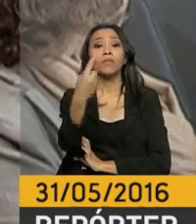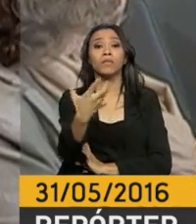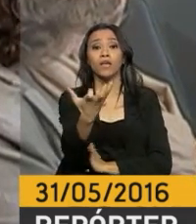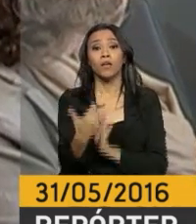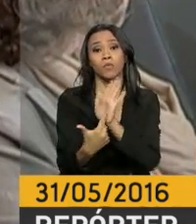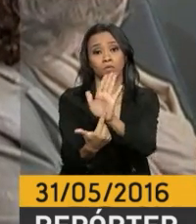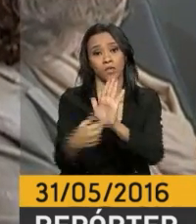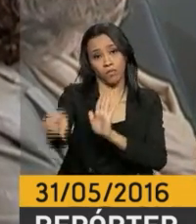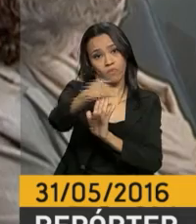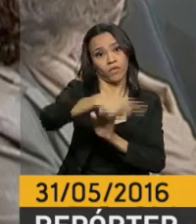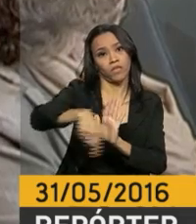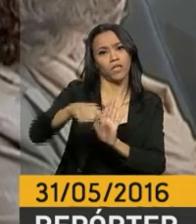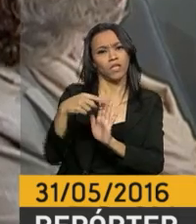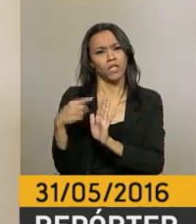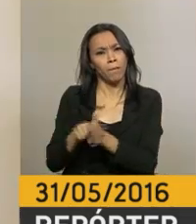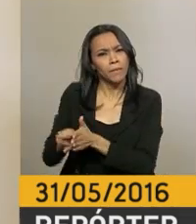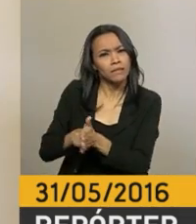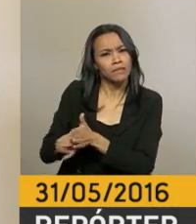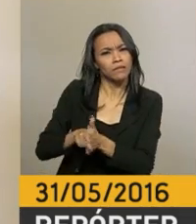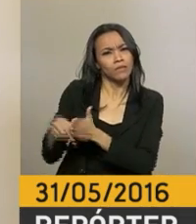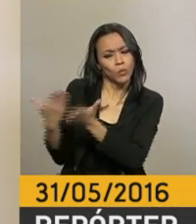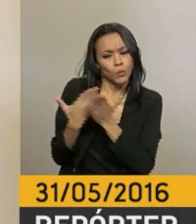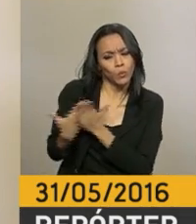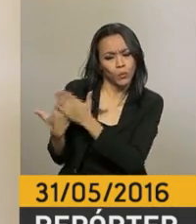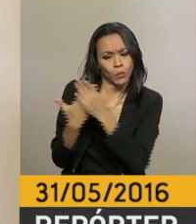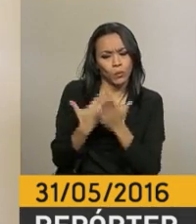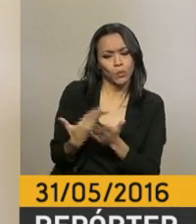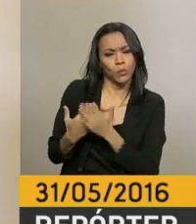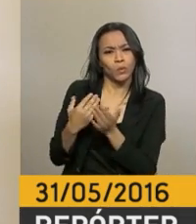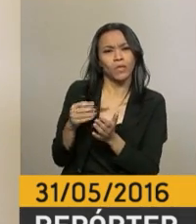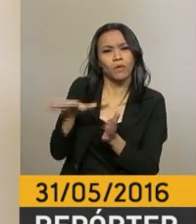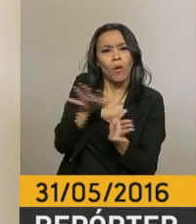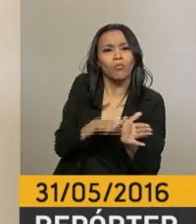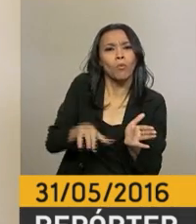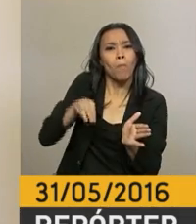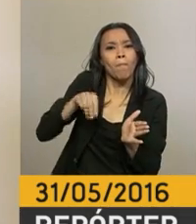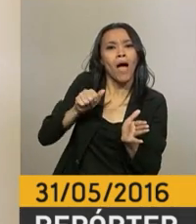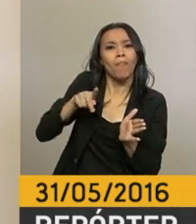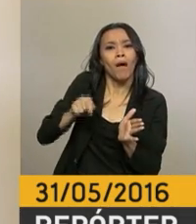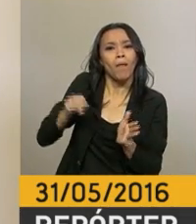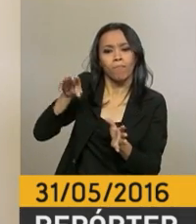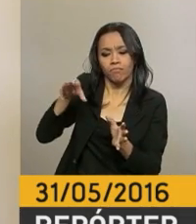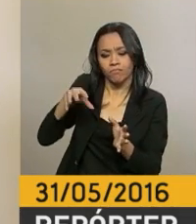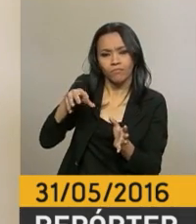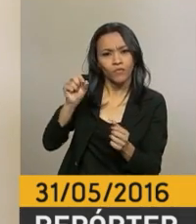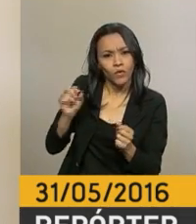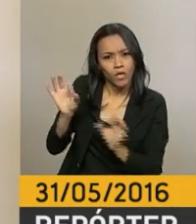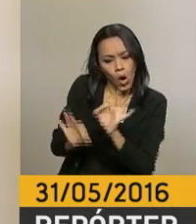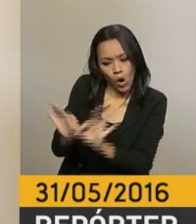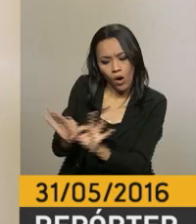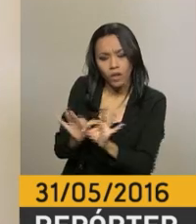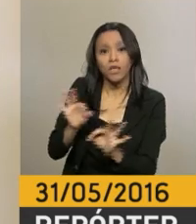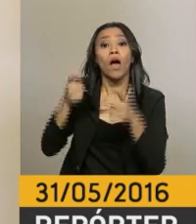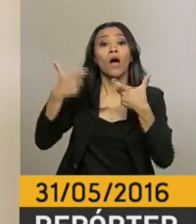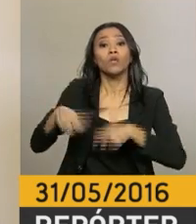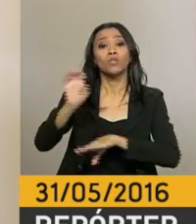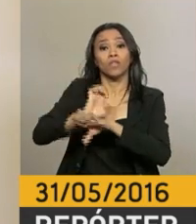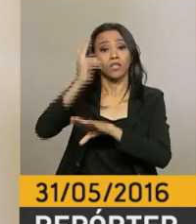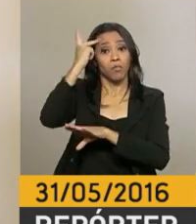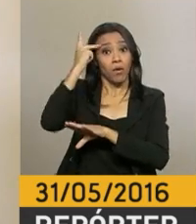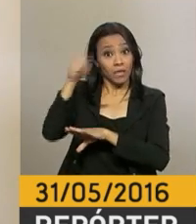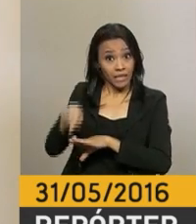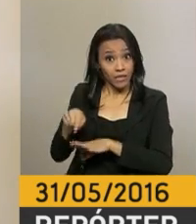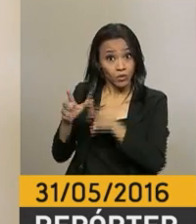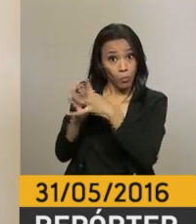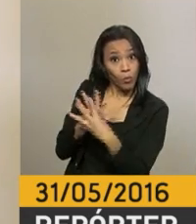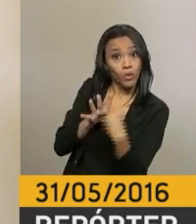vocês o estudo que foi feito, o mapa que foi feito em São Paulo, para que nós possamos replicar e